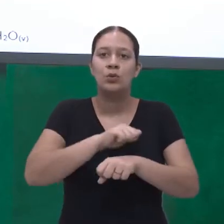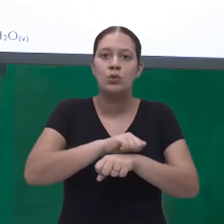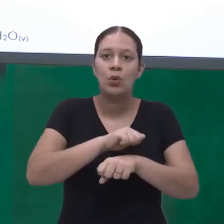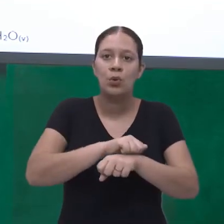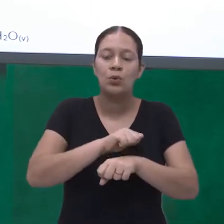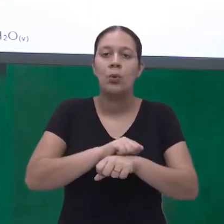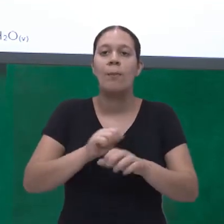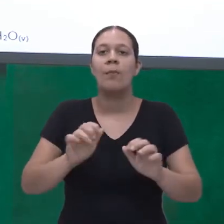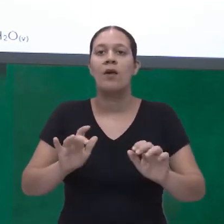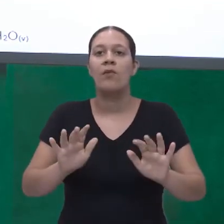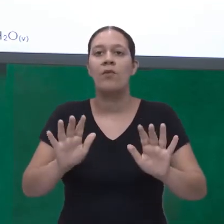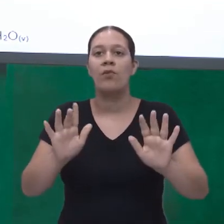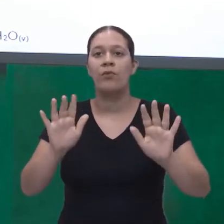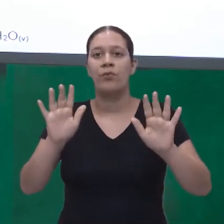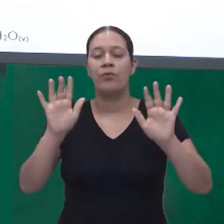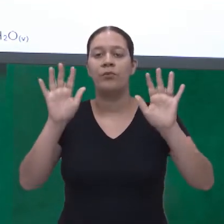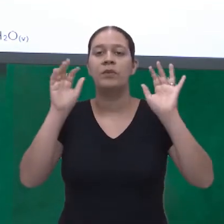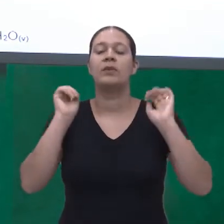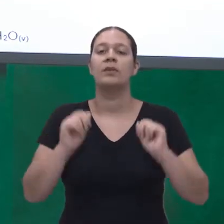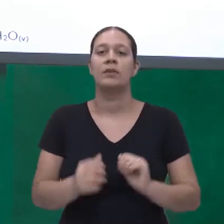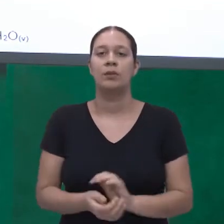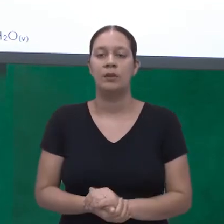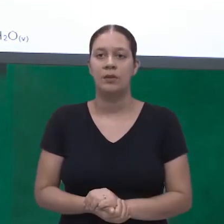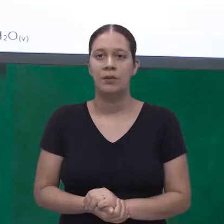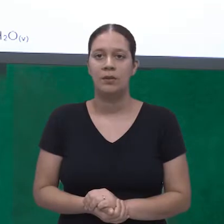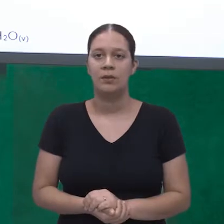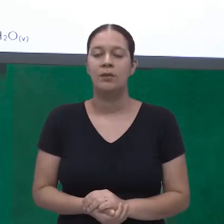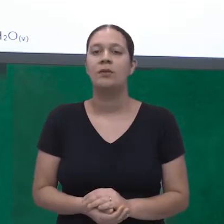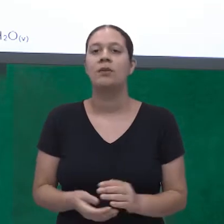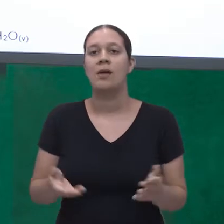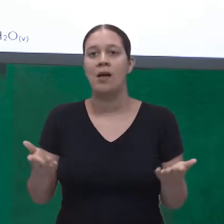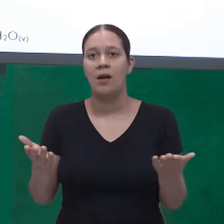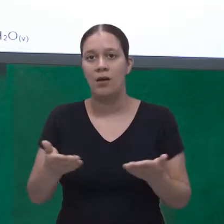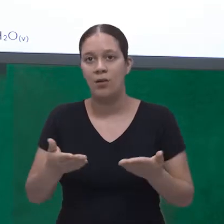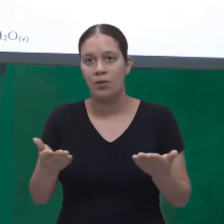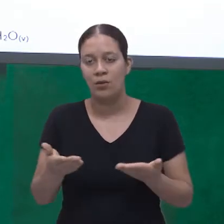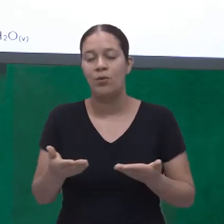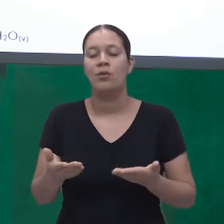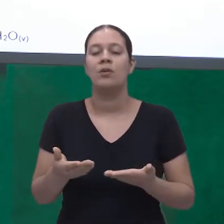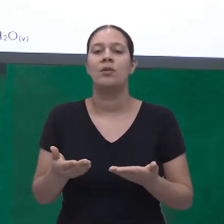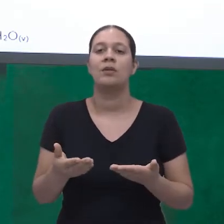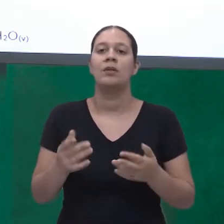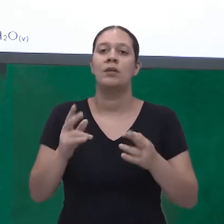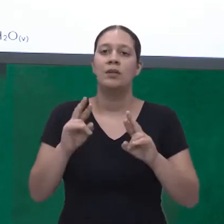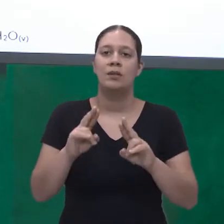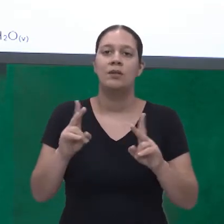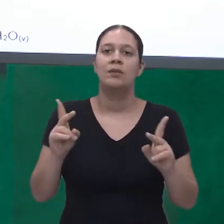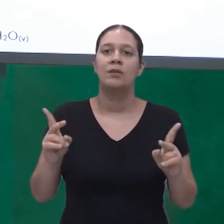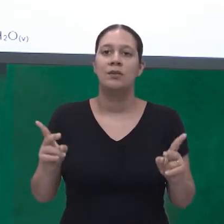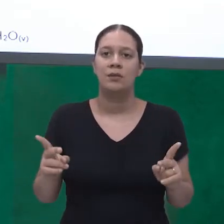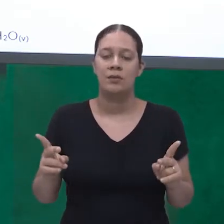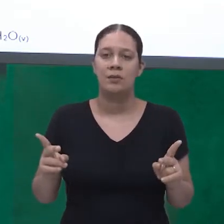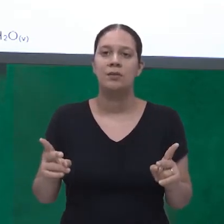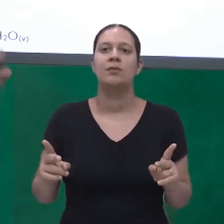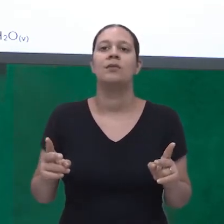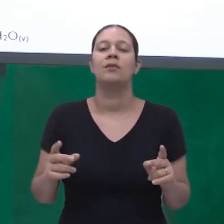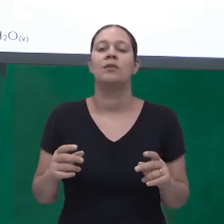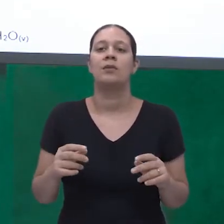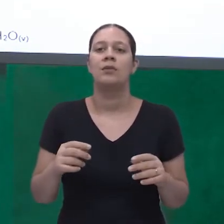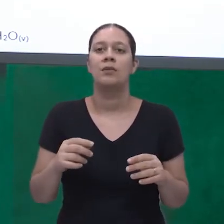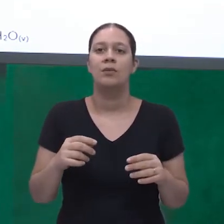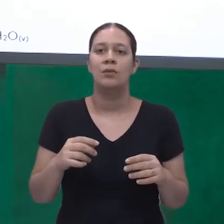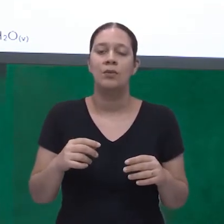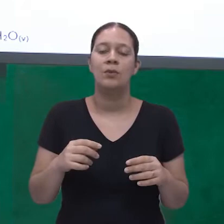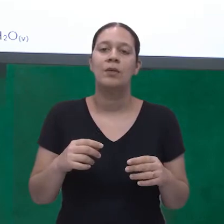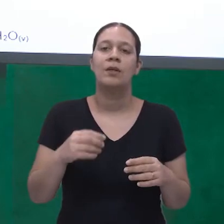para vapor. Vai aumentar a entropia, tá certo? Agora ela é tóxica. Ela é tóxica para quem gosta de espantar